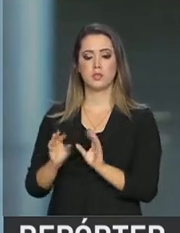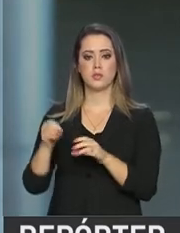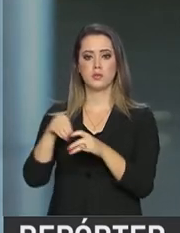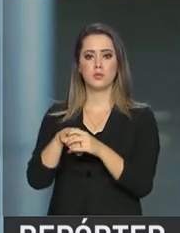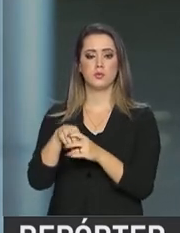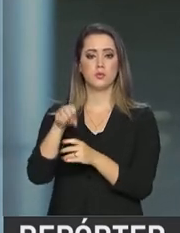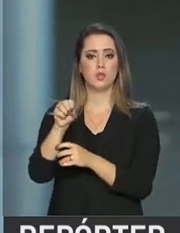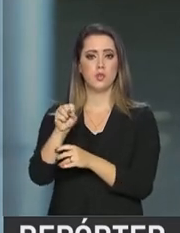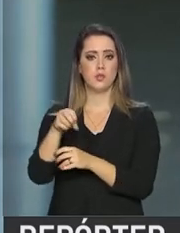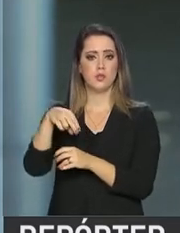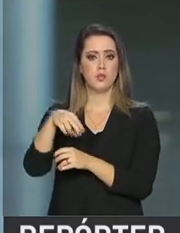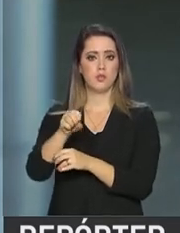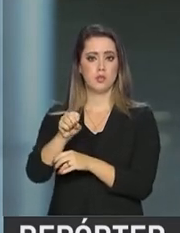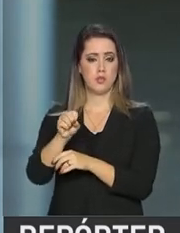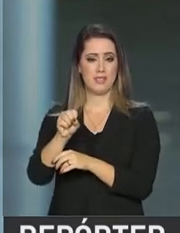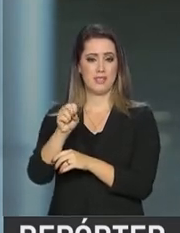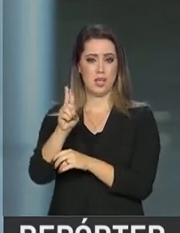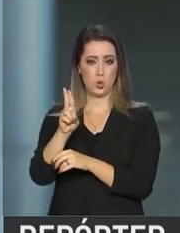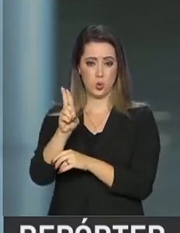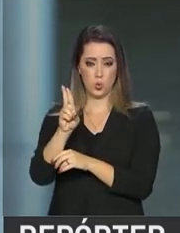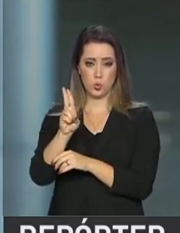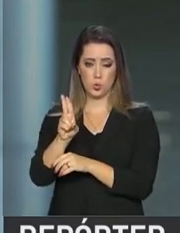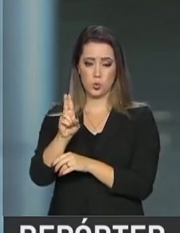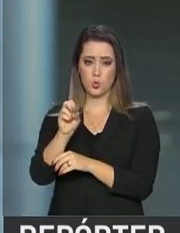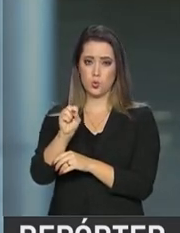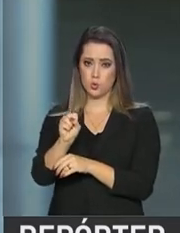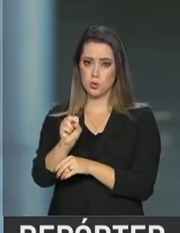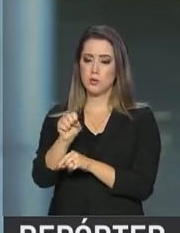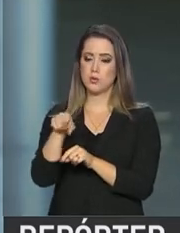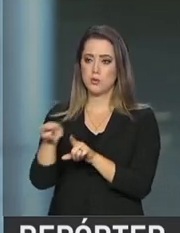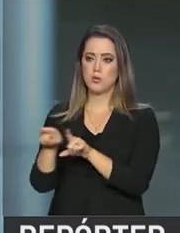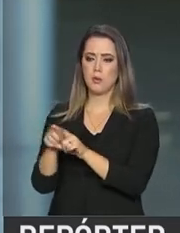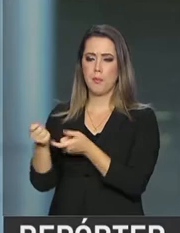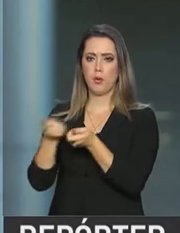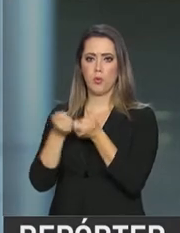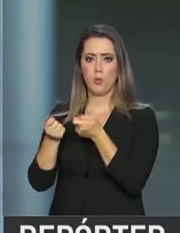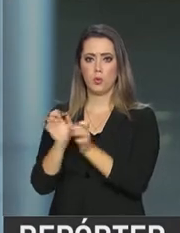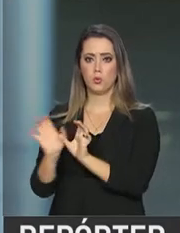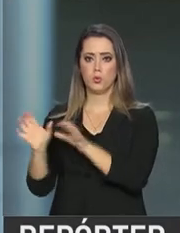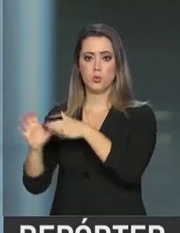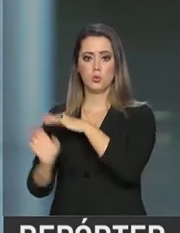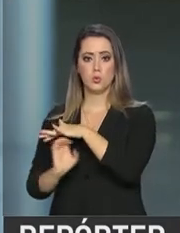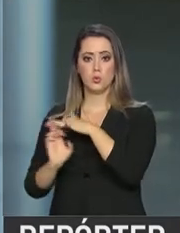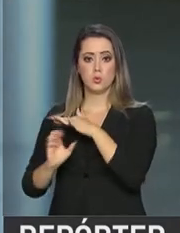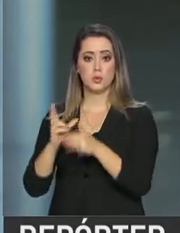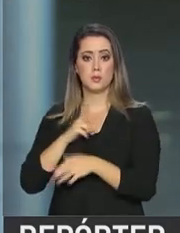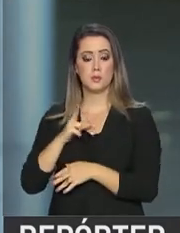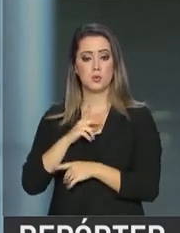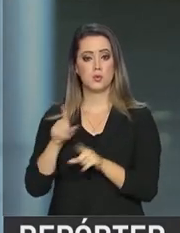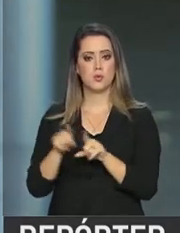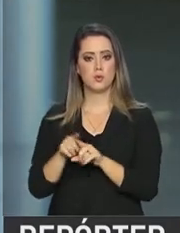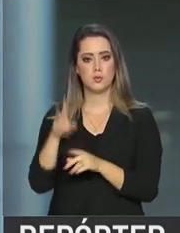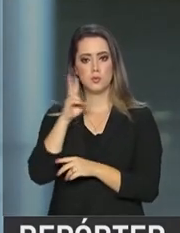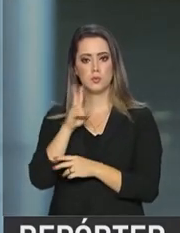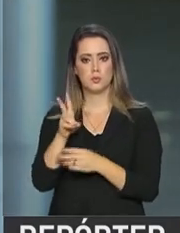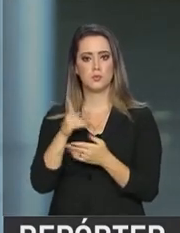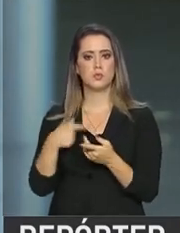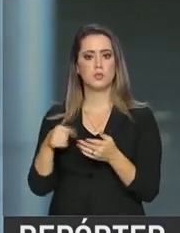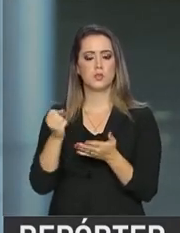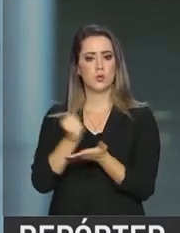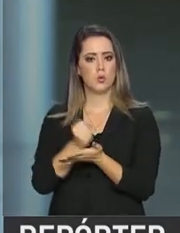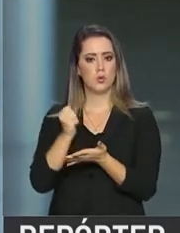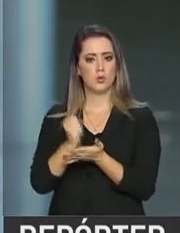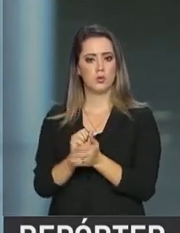sistema único de saúde e também tem o controle daqueles que são prestados na rede privada a luz inclusive dos contratos firmados junto